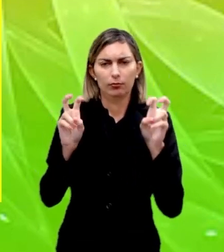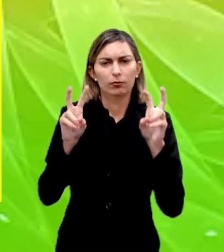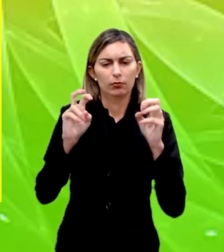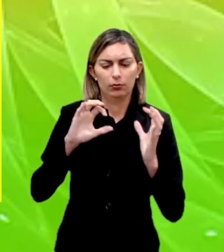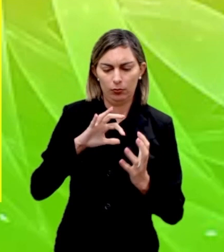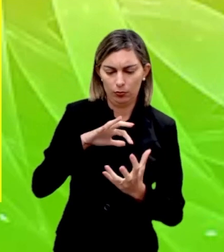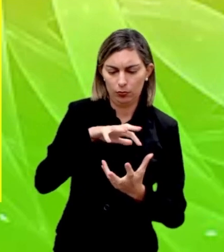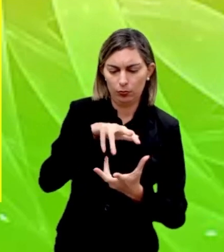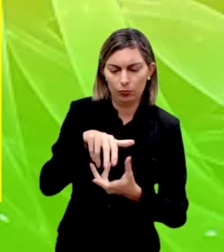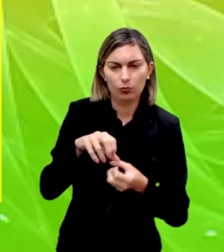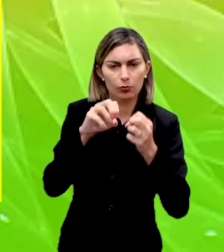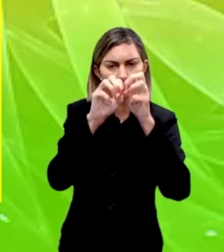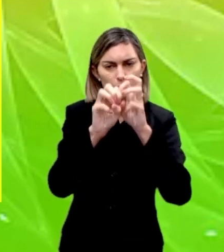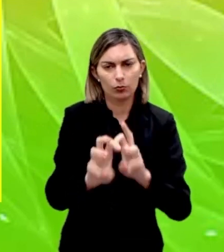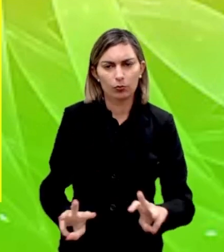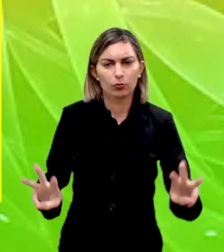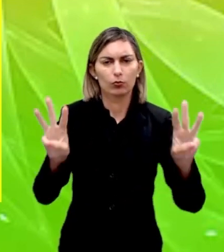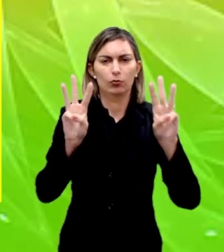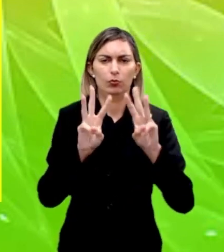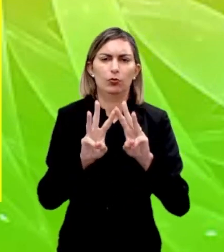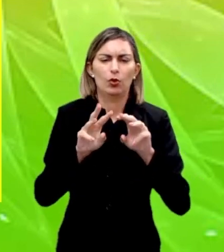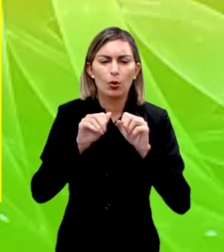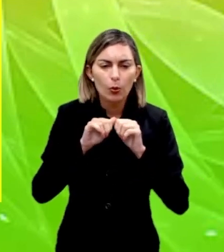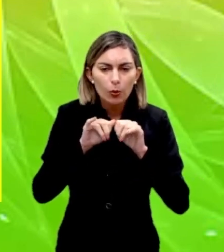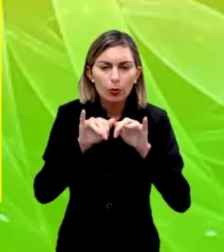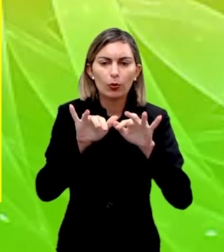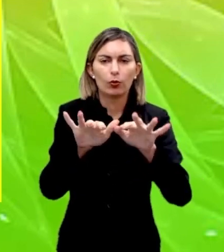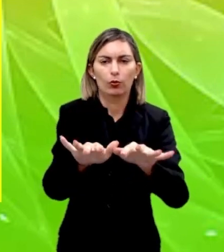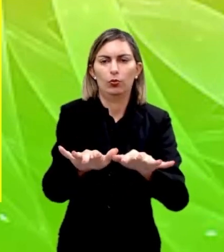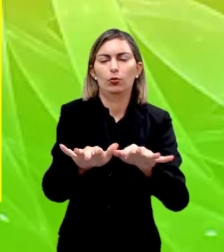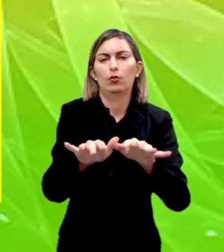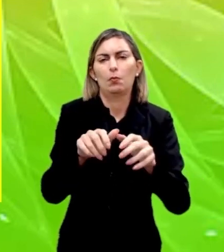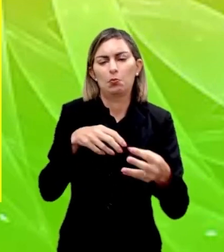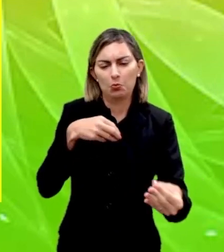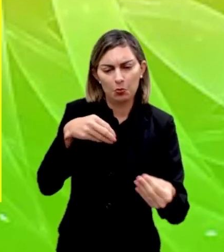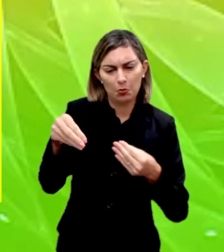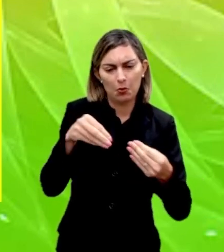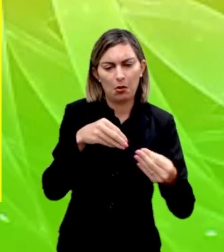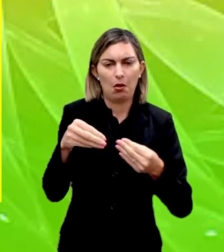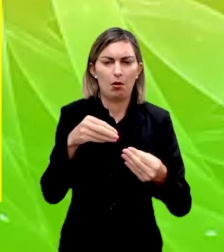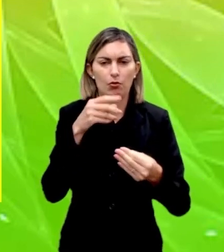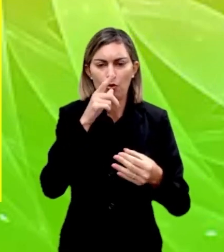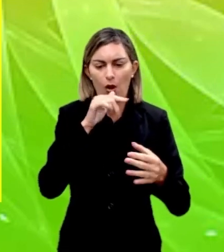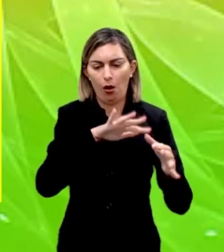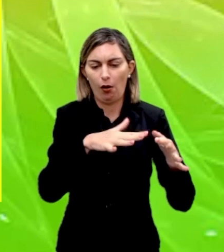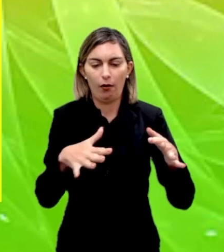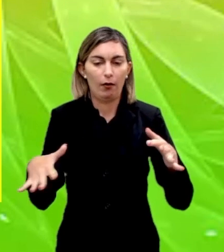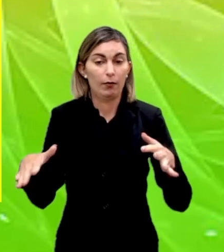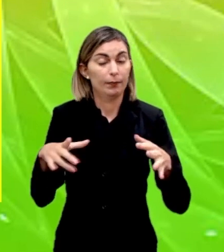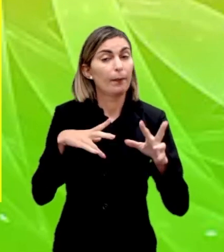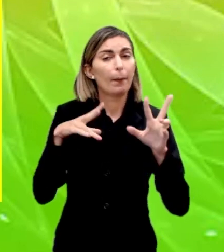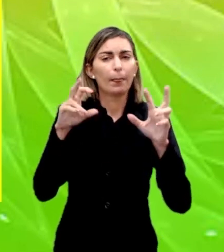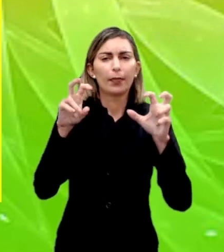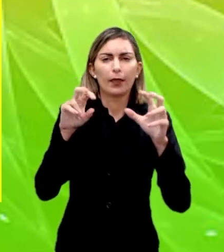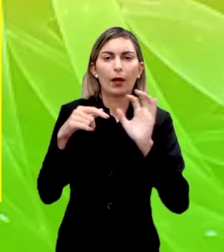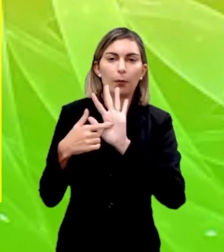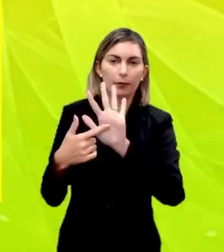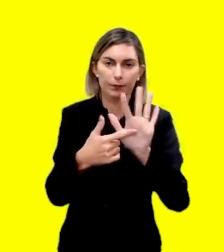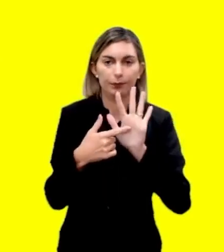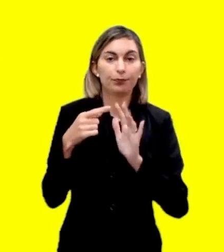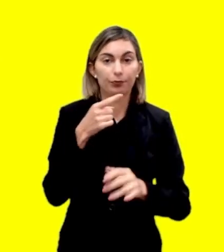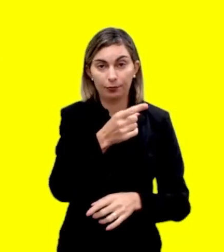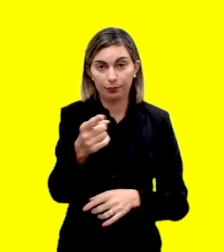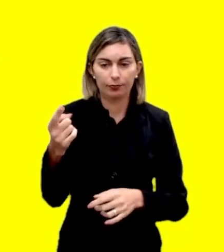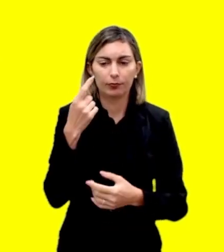mundial da ONU sobre a contaminação do plástico nos oceanos. O tema é esse que vocês estão vendo aí.